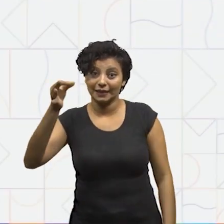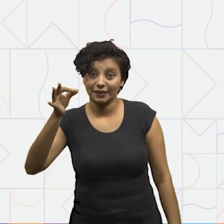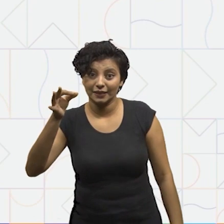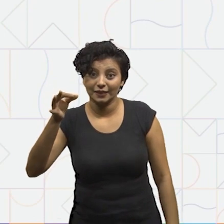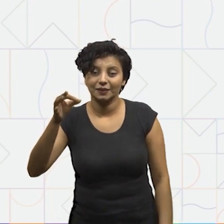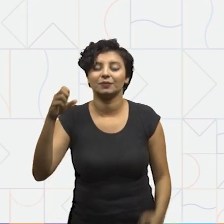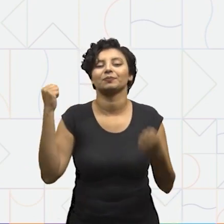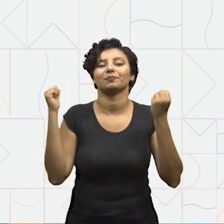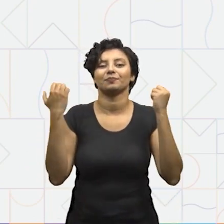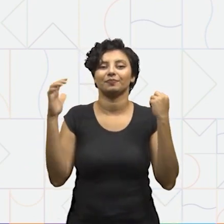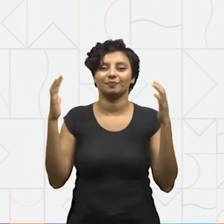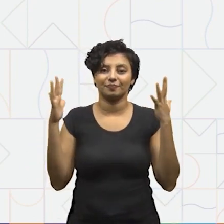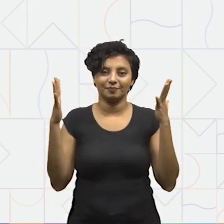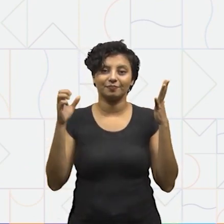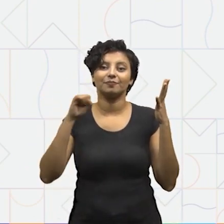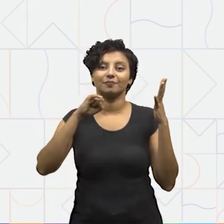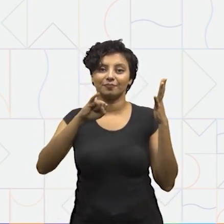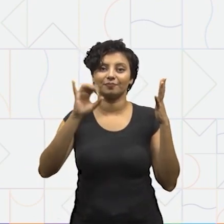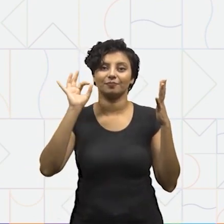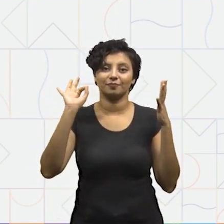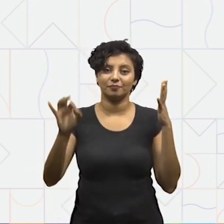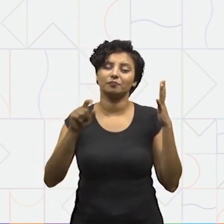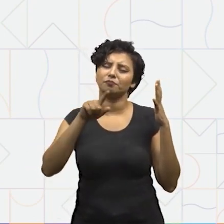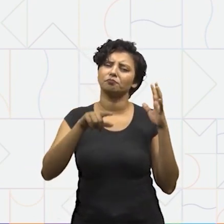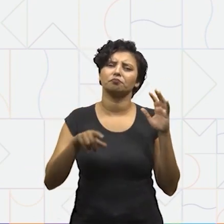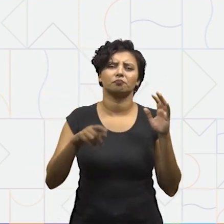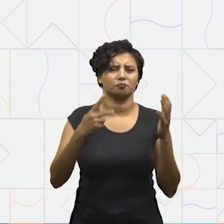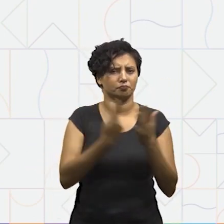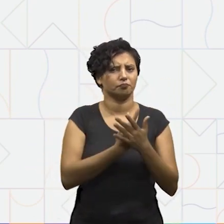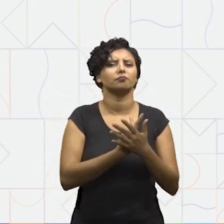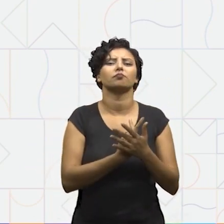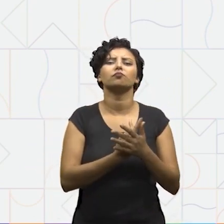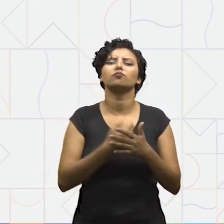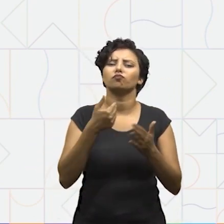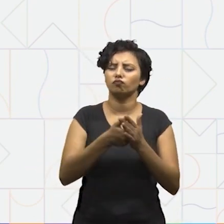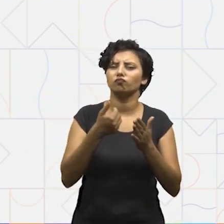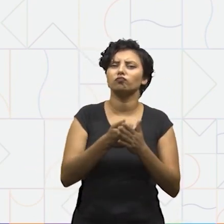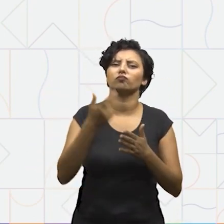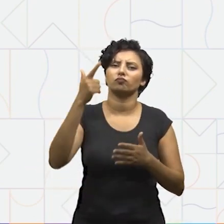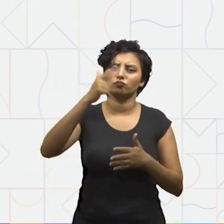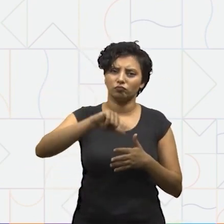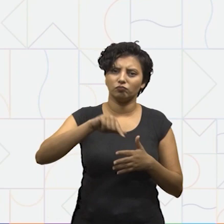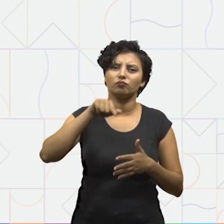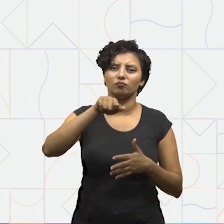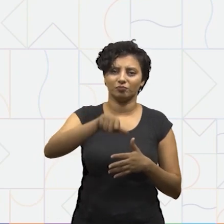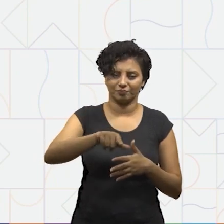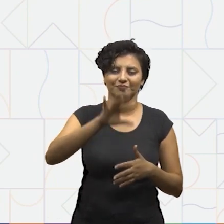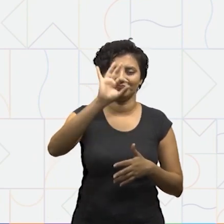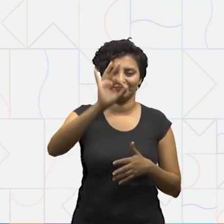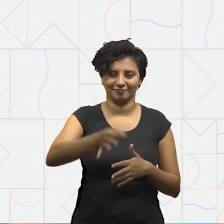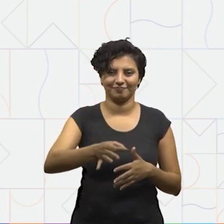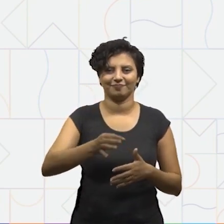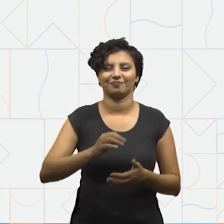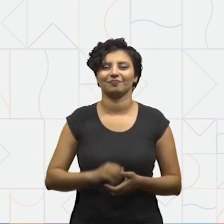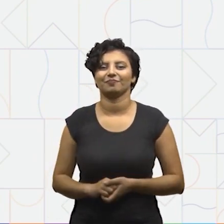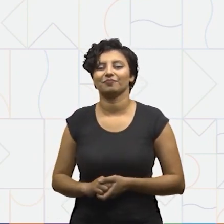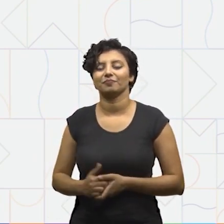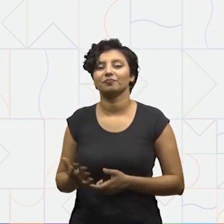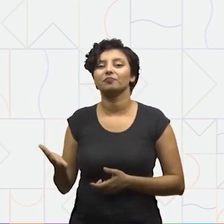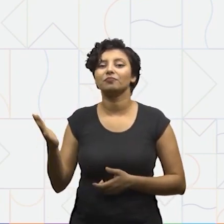Acertou? Parabéns se você acertou. Se você errou, repita, reforce, você vai